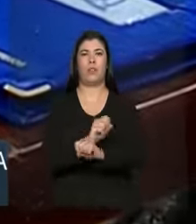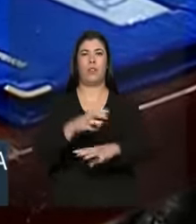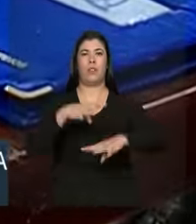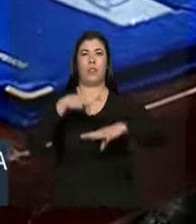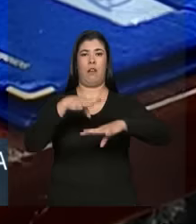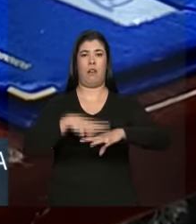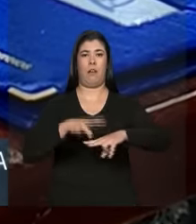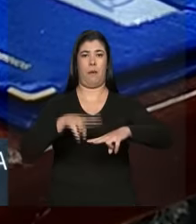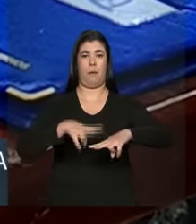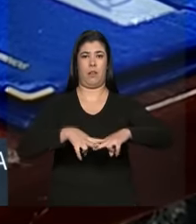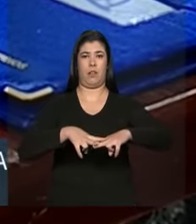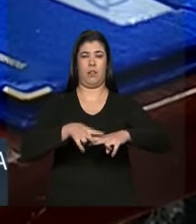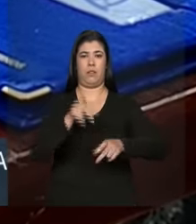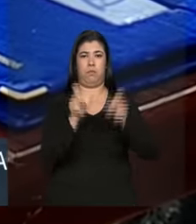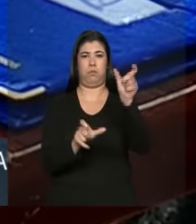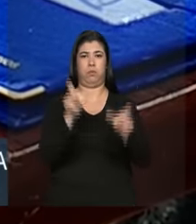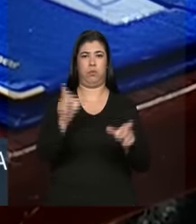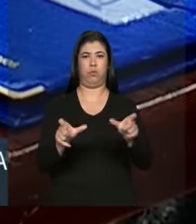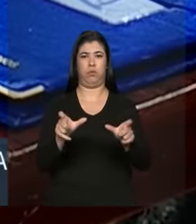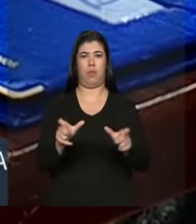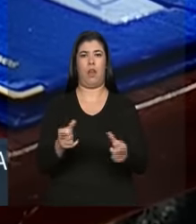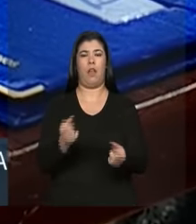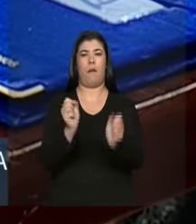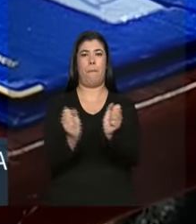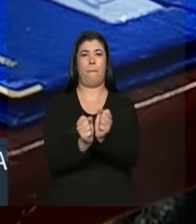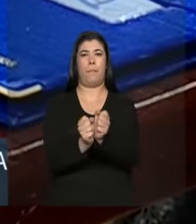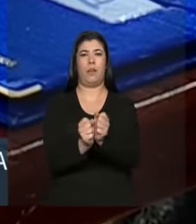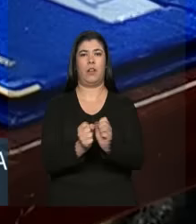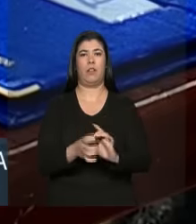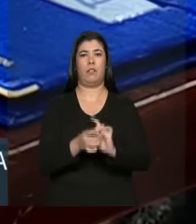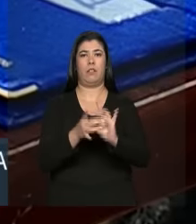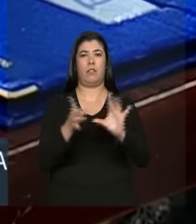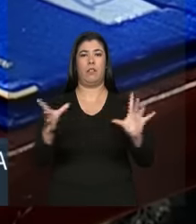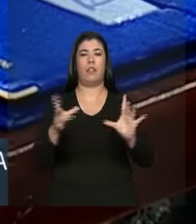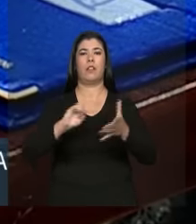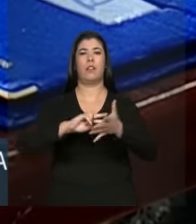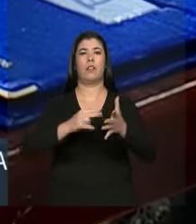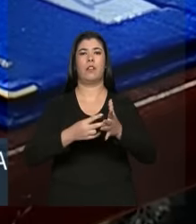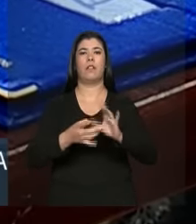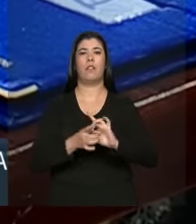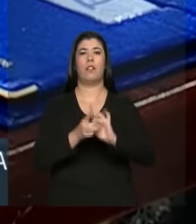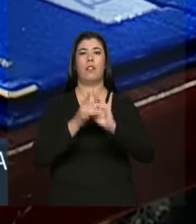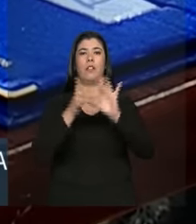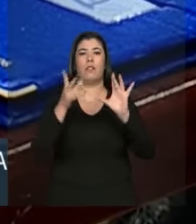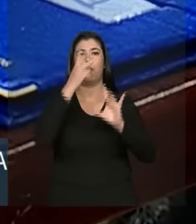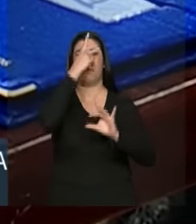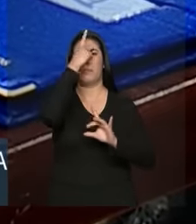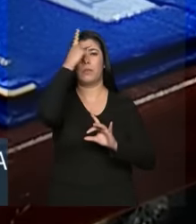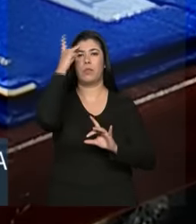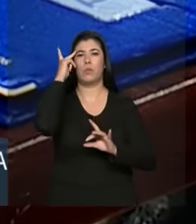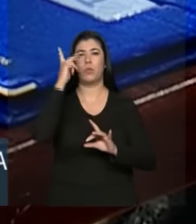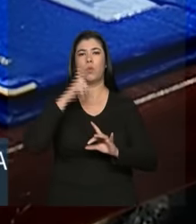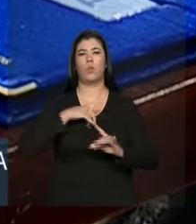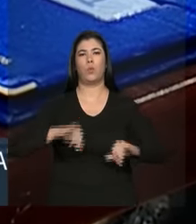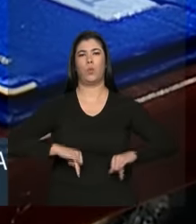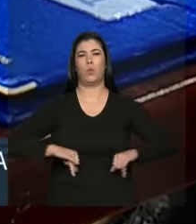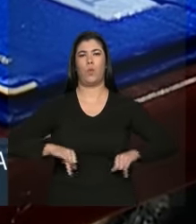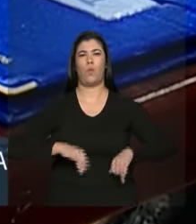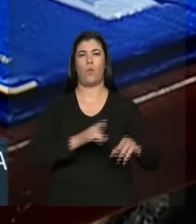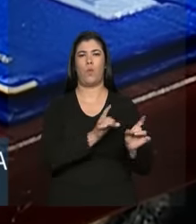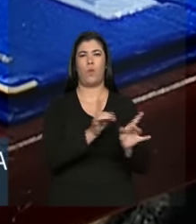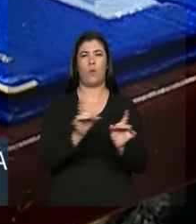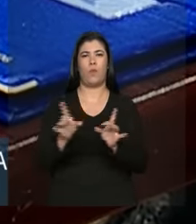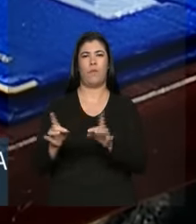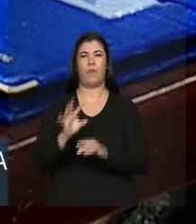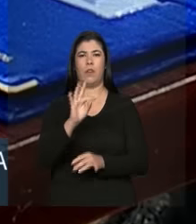estilizadas que se desfazem significando a libertação das vítimas do tráfico humano a cor